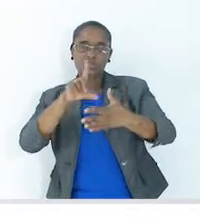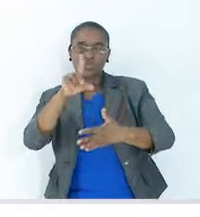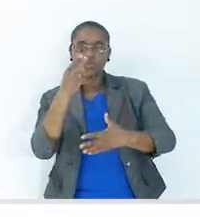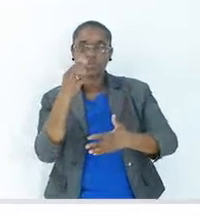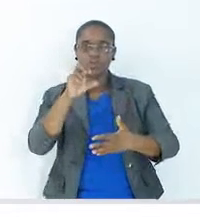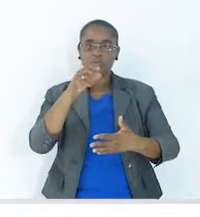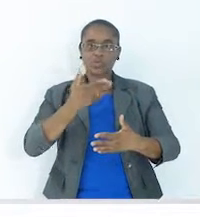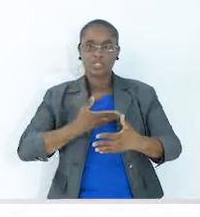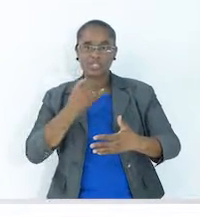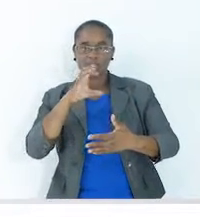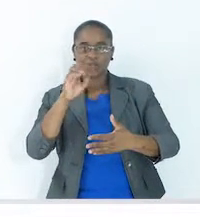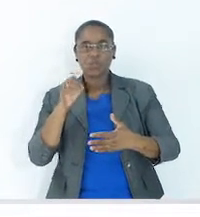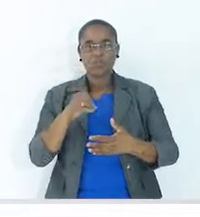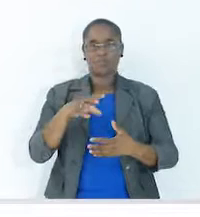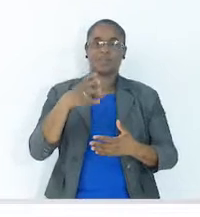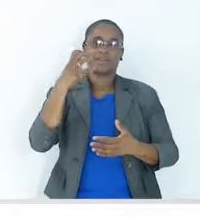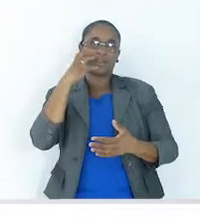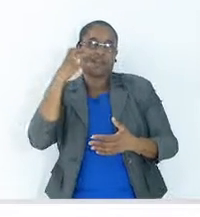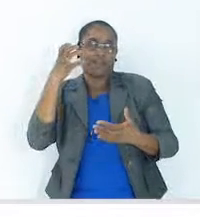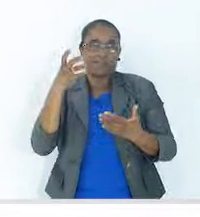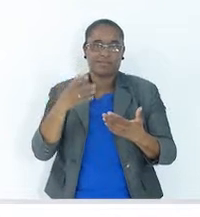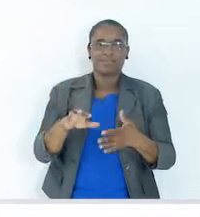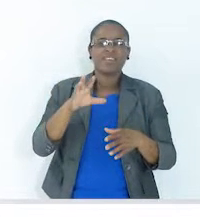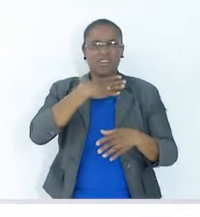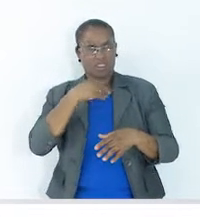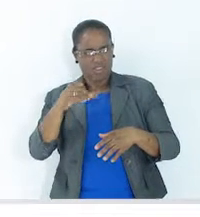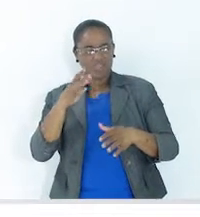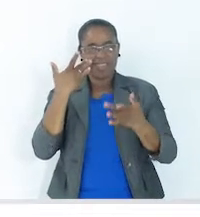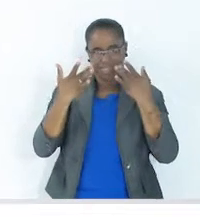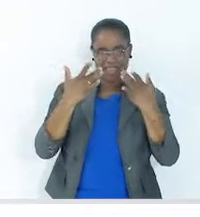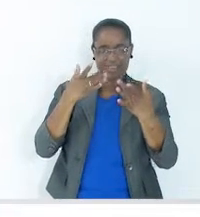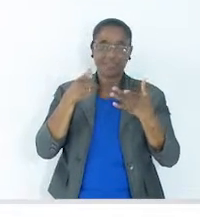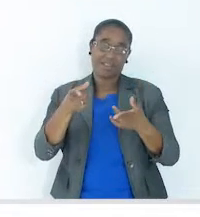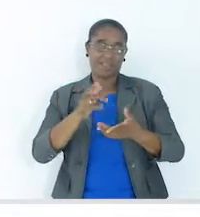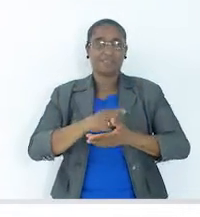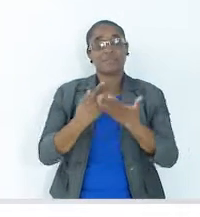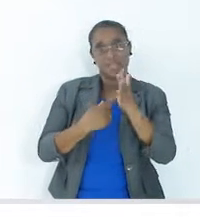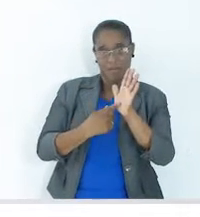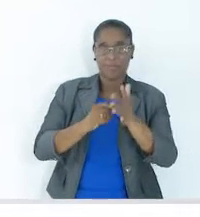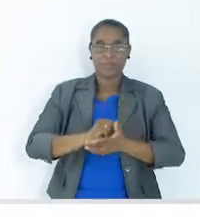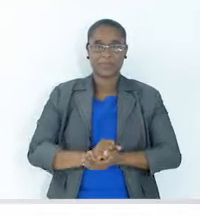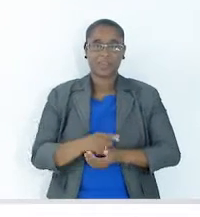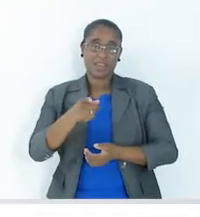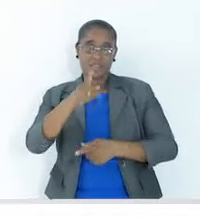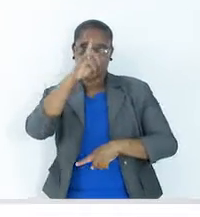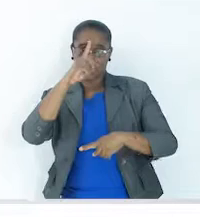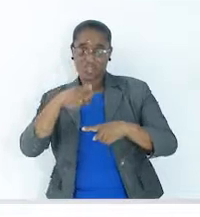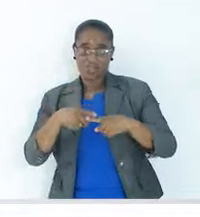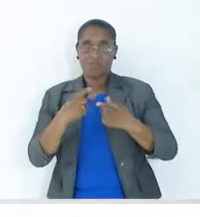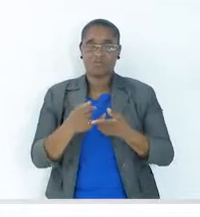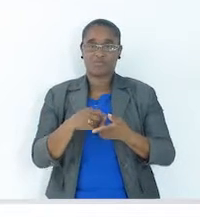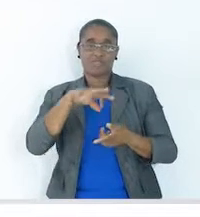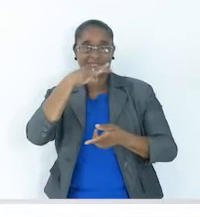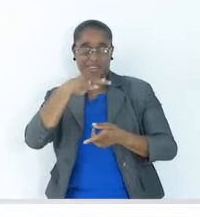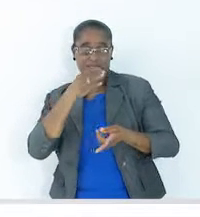para gargalhares. Gostas de teatro? Por isso, está lá um exemplo. É subjetivo.